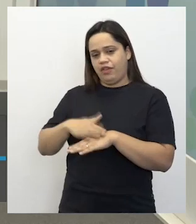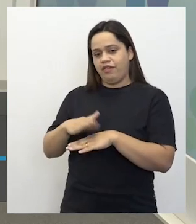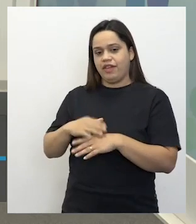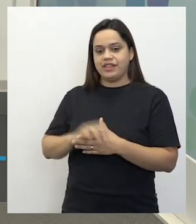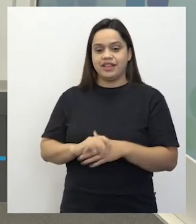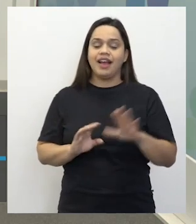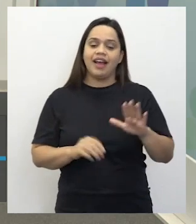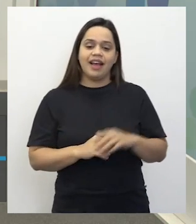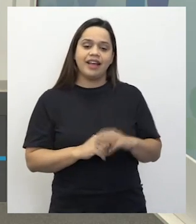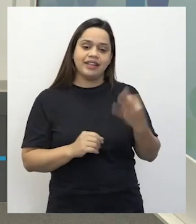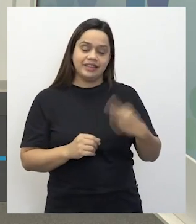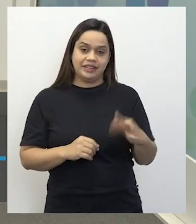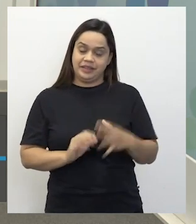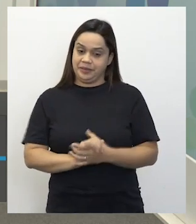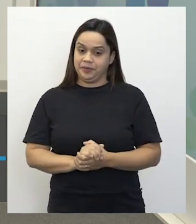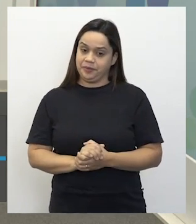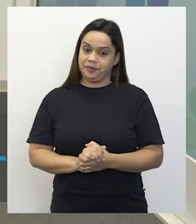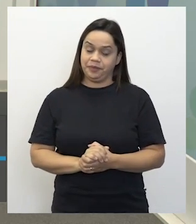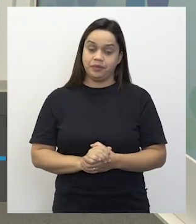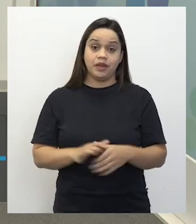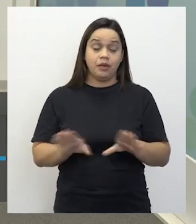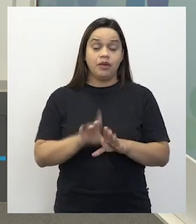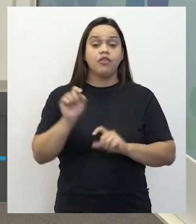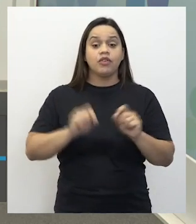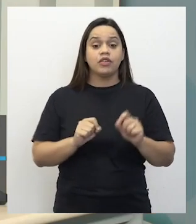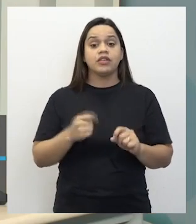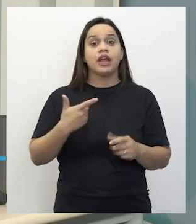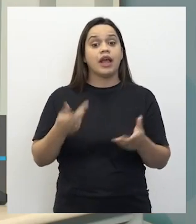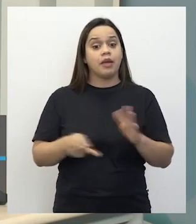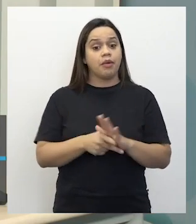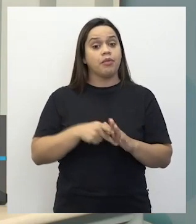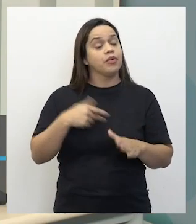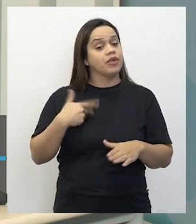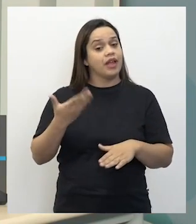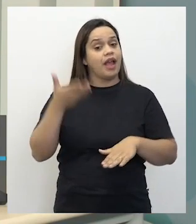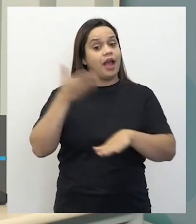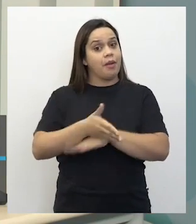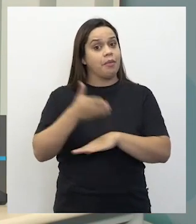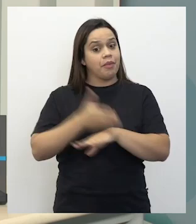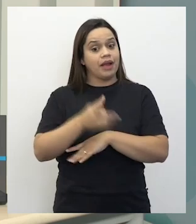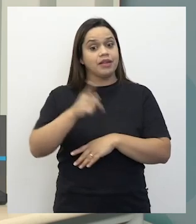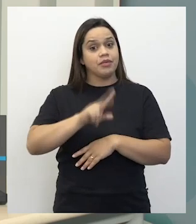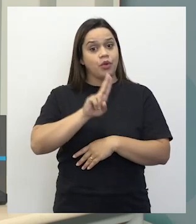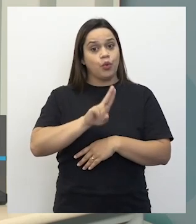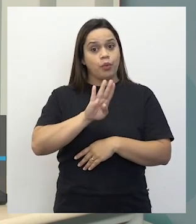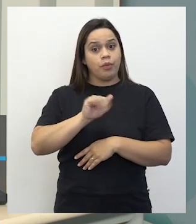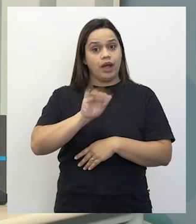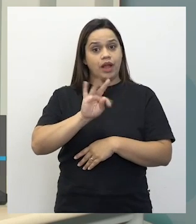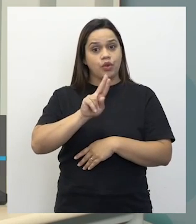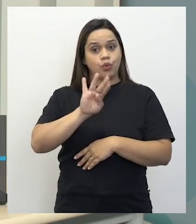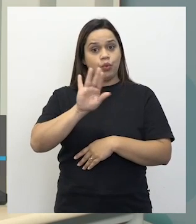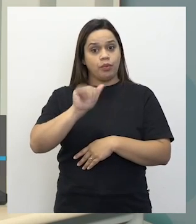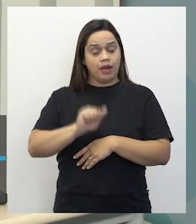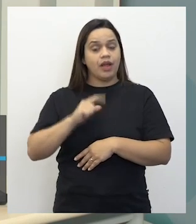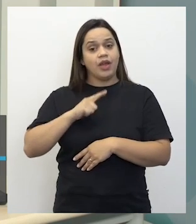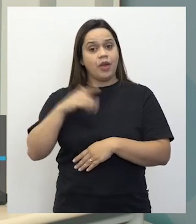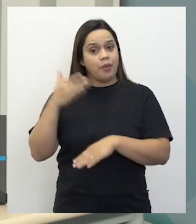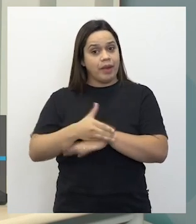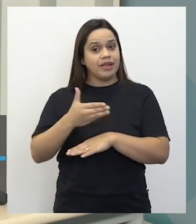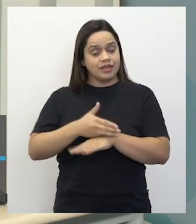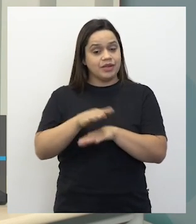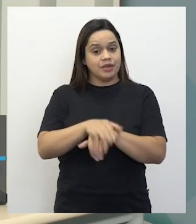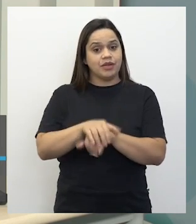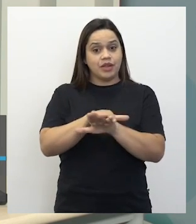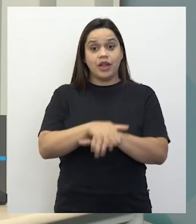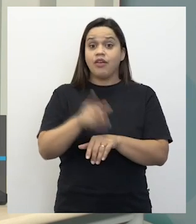façam. A Monique colocou aqui que ela faz parte do projeto Tamarim Ubatuba. Olha. Ela mora lá. Parabéns, Monique. Muito Compartilha com a gente